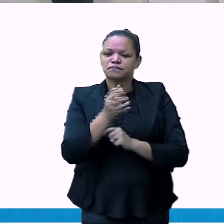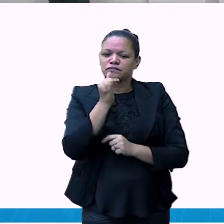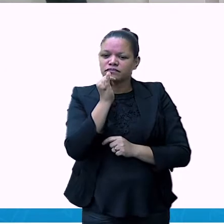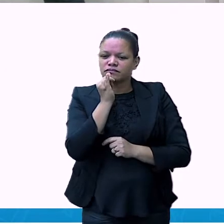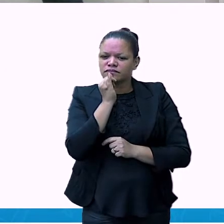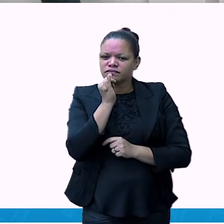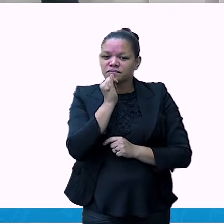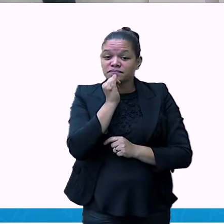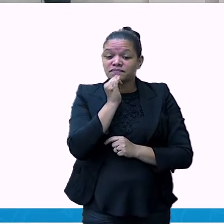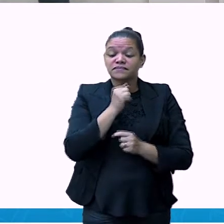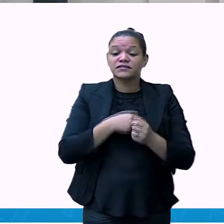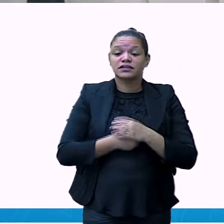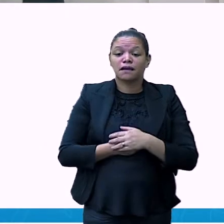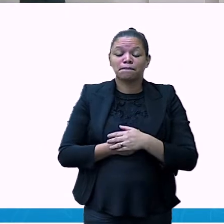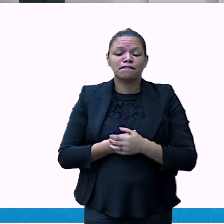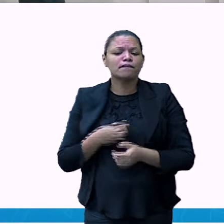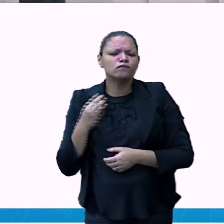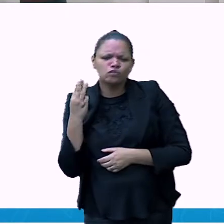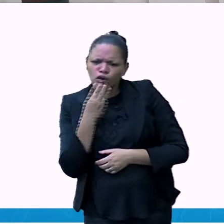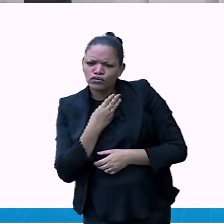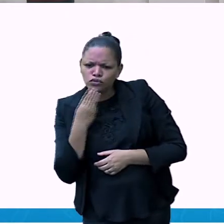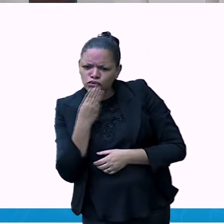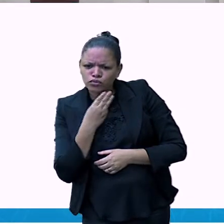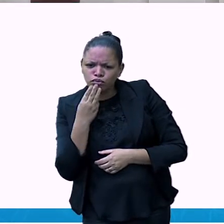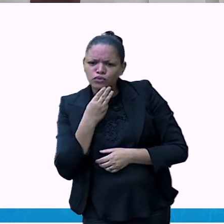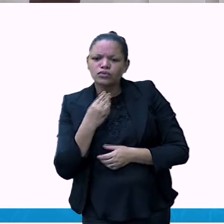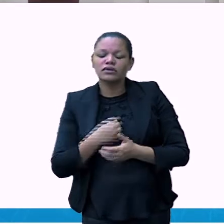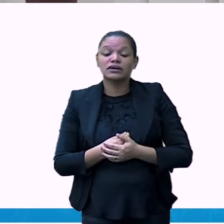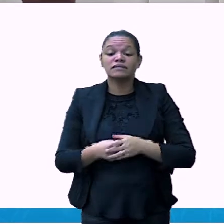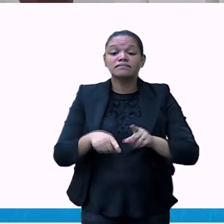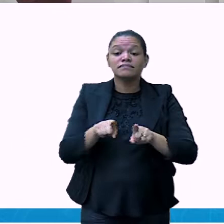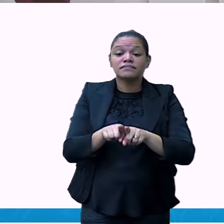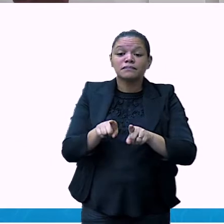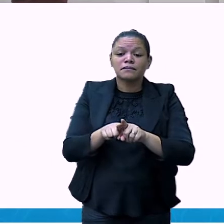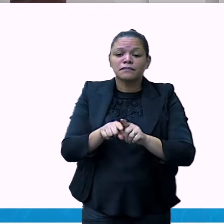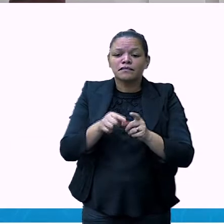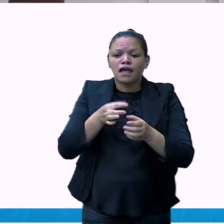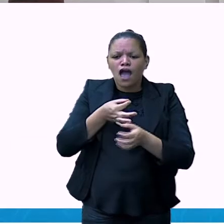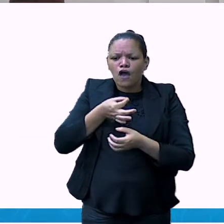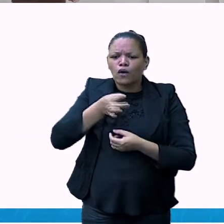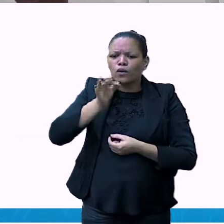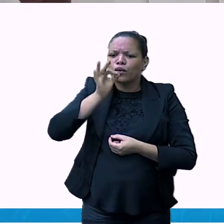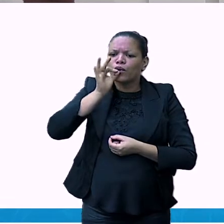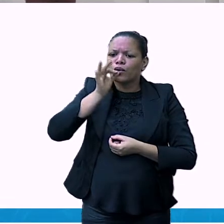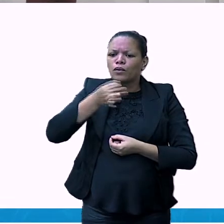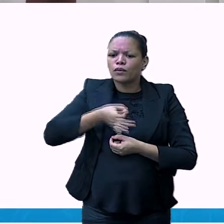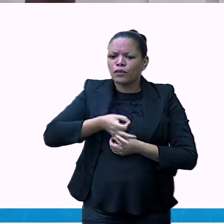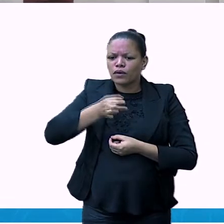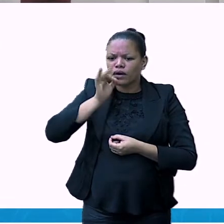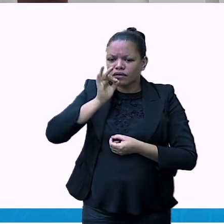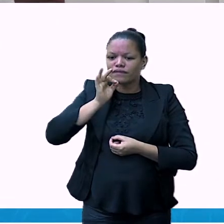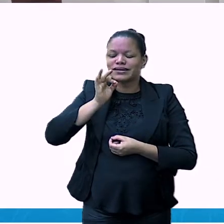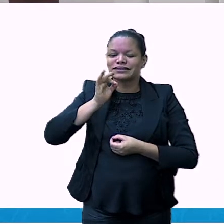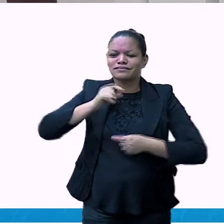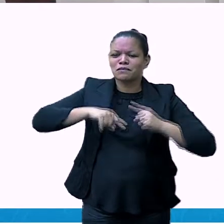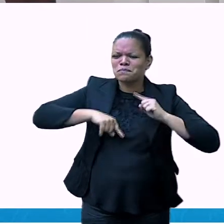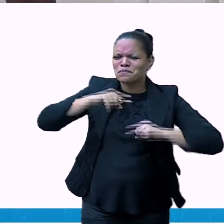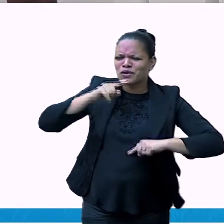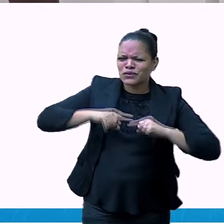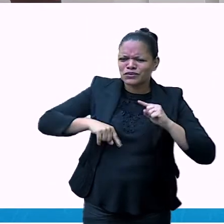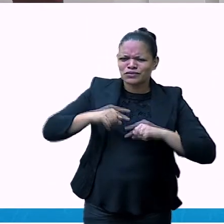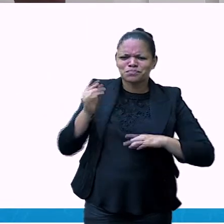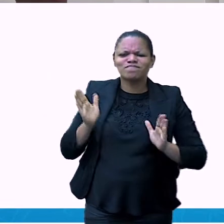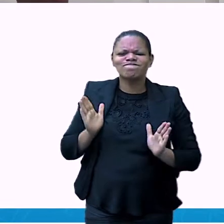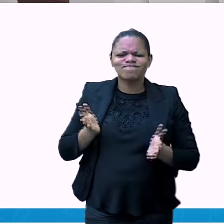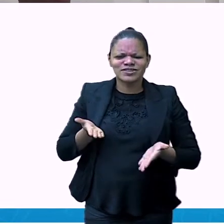açúcar e o café. Se vocês recordam aí nas aulas de história, são produtos que fizeram o quê? Lá o crescimento do nosso país com